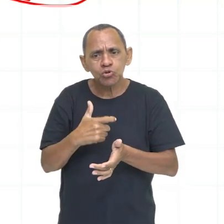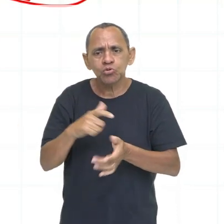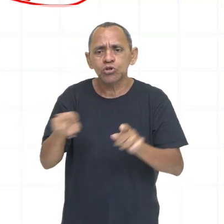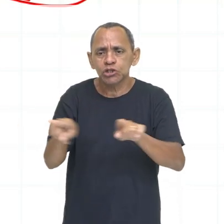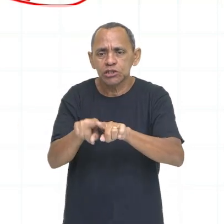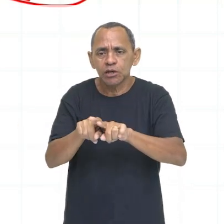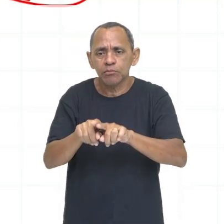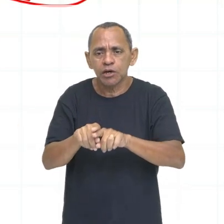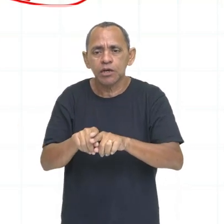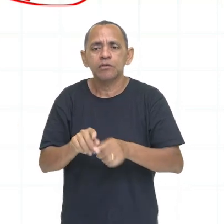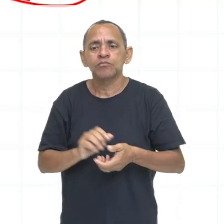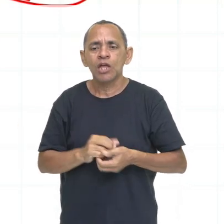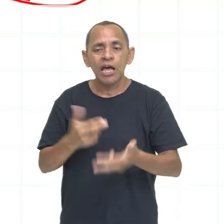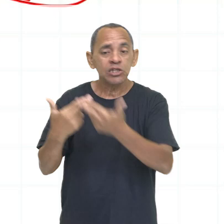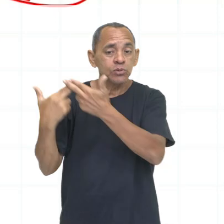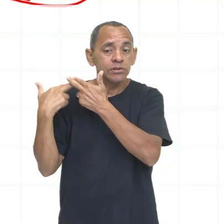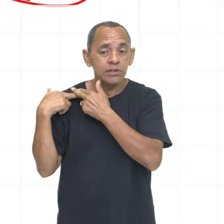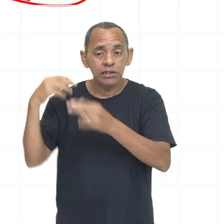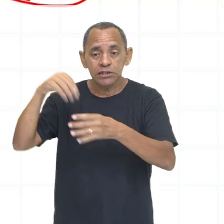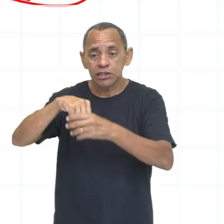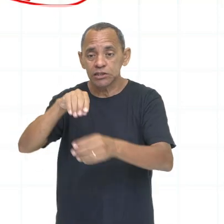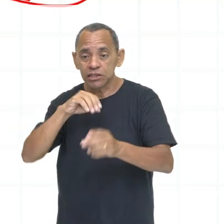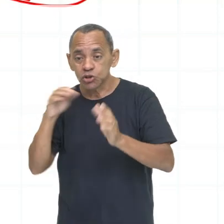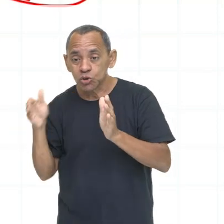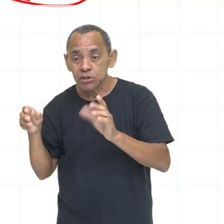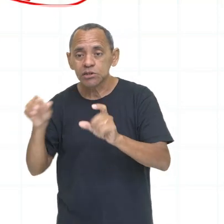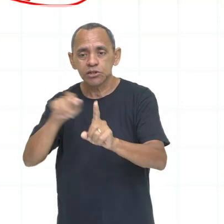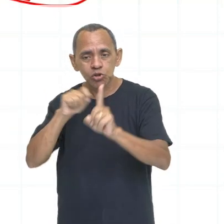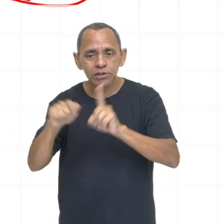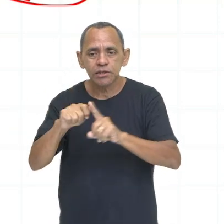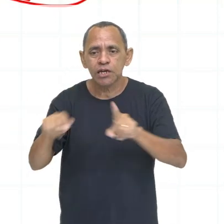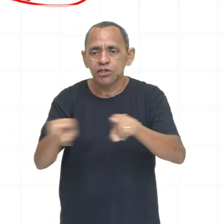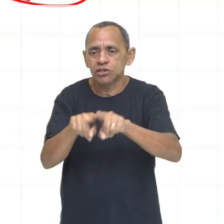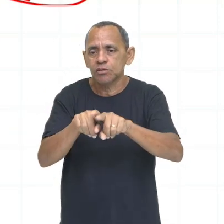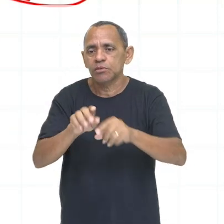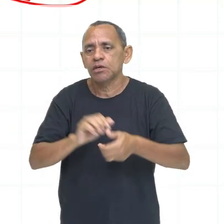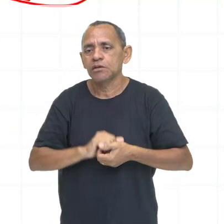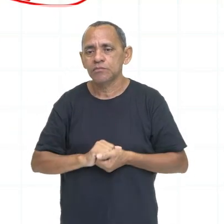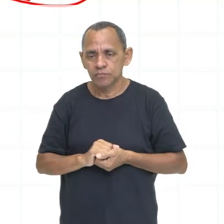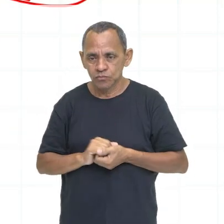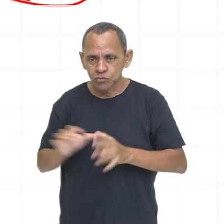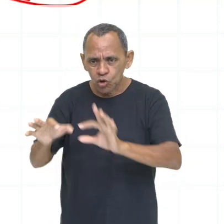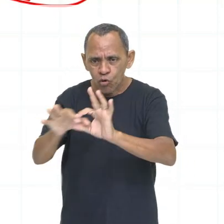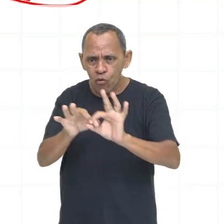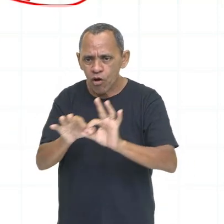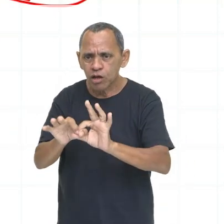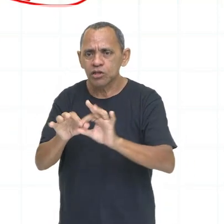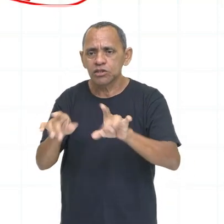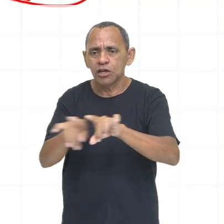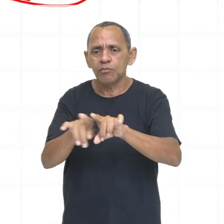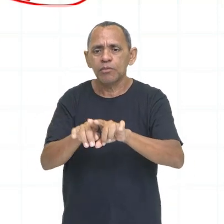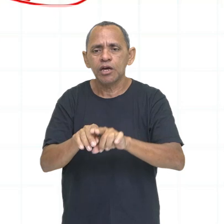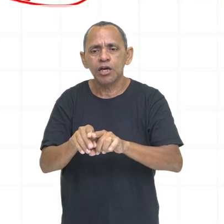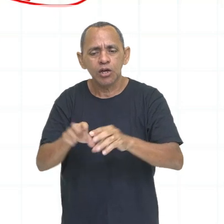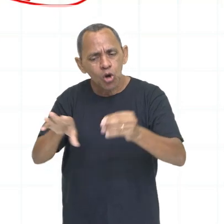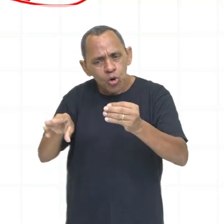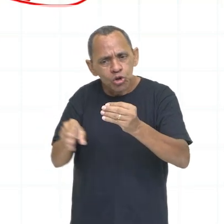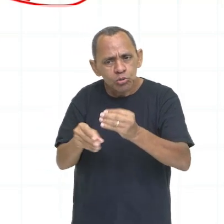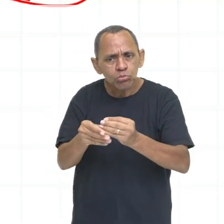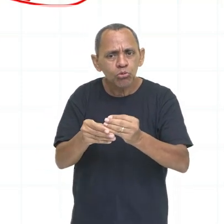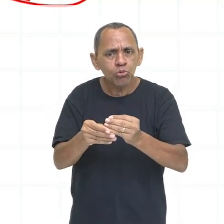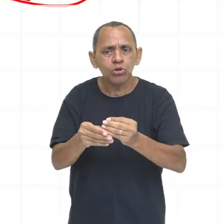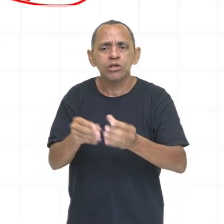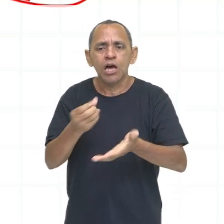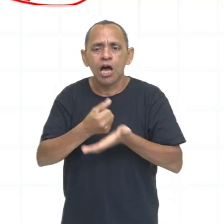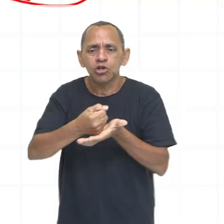seu papel social, né, afiliações, tudo isso contribui, então, para a gente compreender como alguém é e também para a